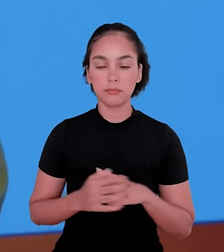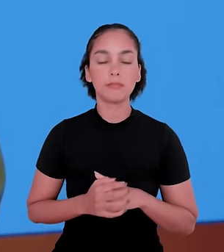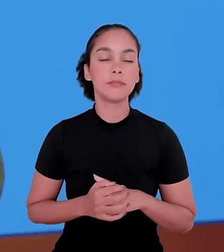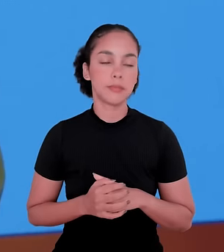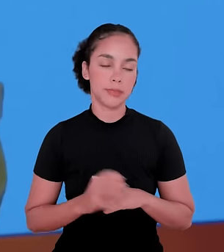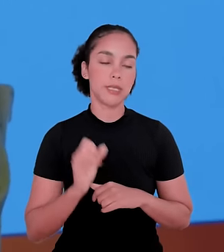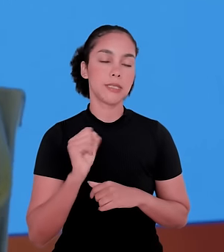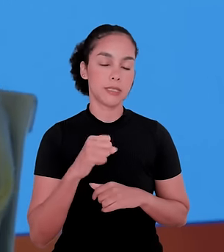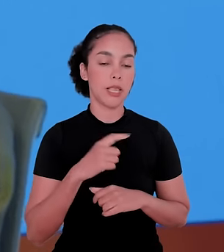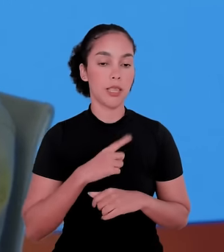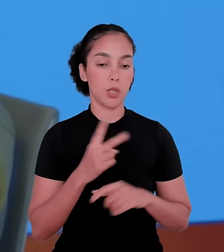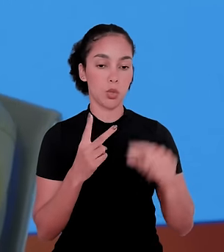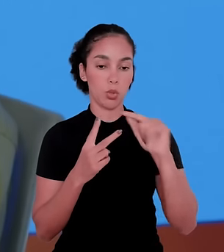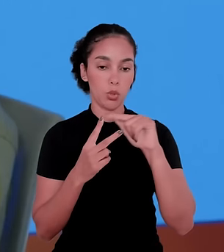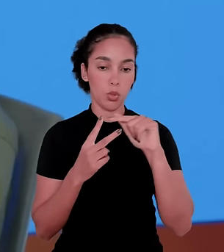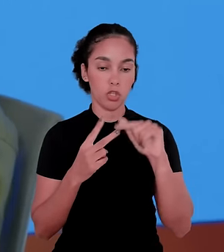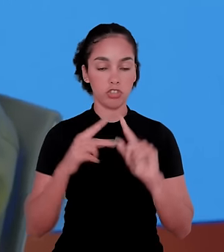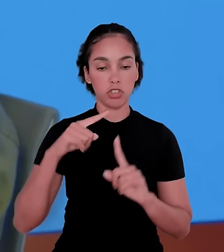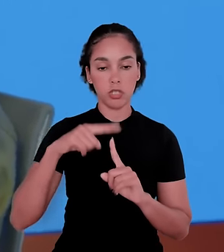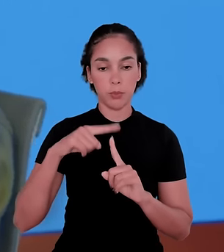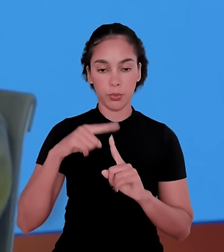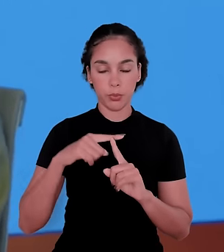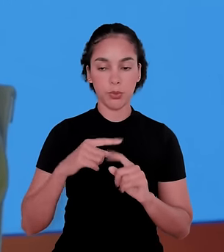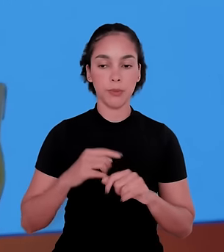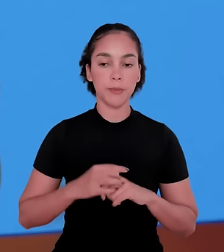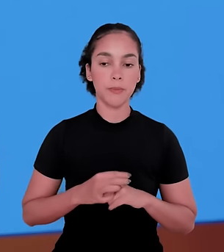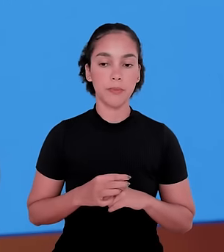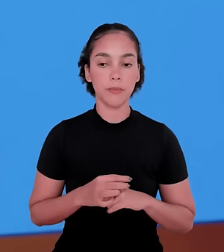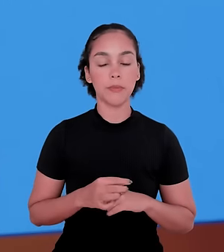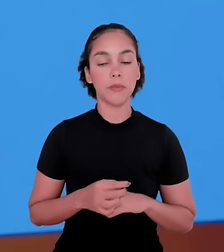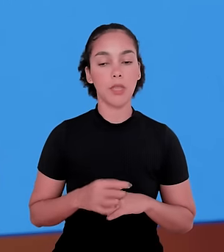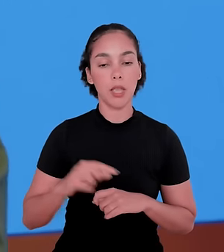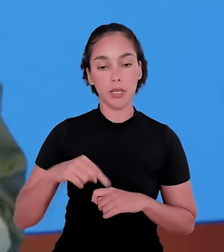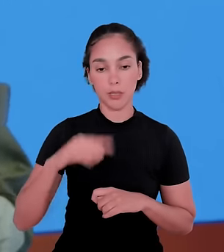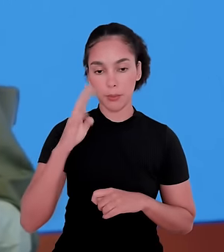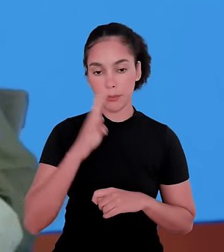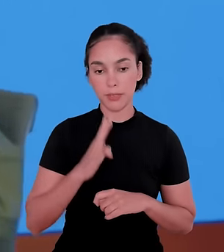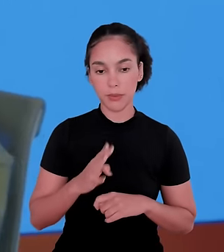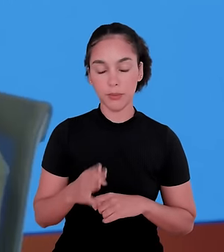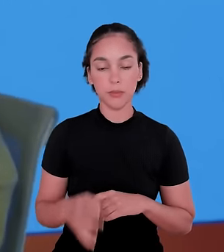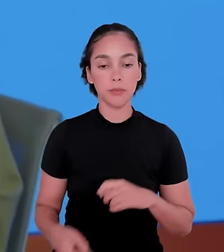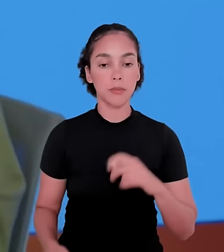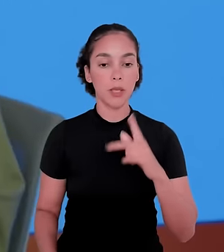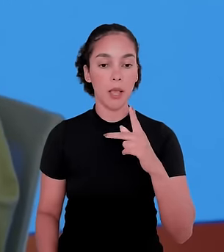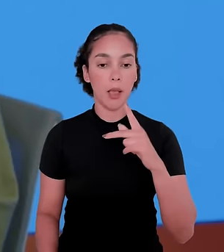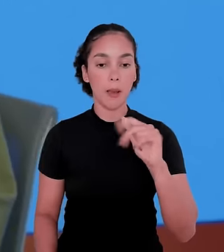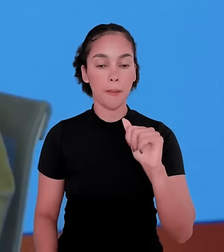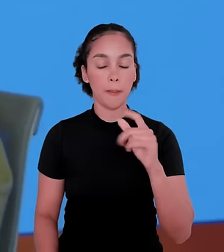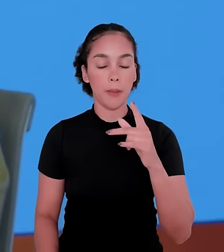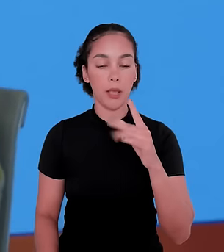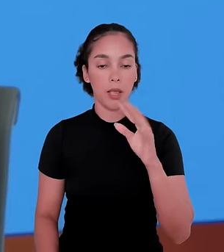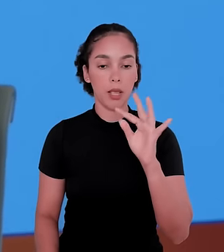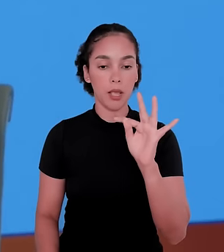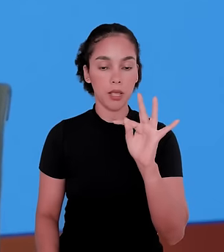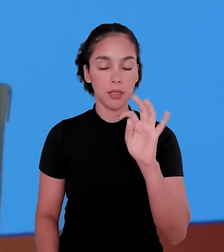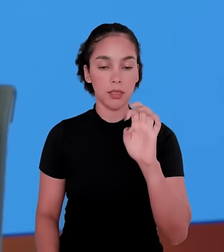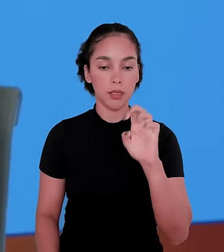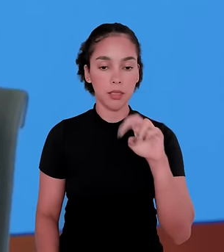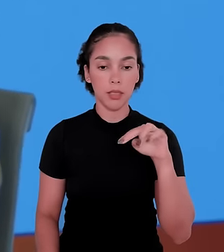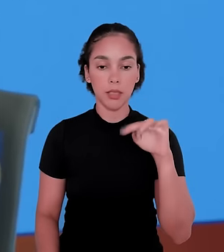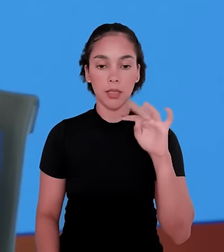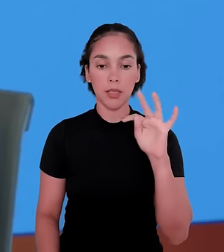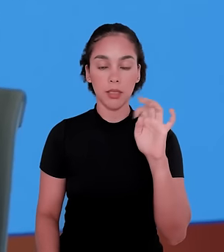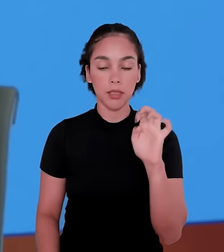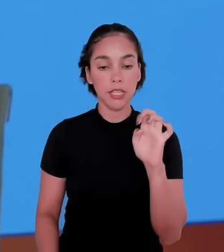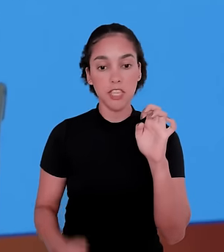e a gente tem dois tipos de patentes no INPI né no Brasil eh a patente de chamada patente de invenção que ela vai descrever um